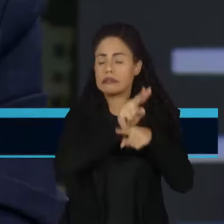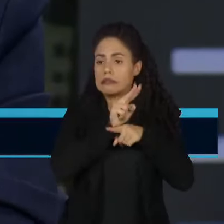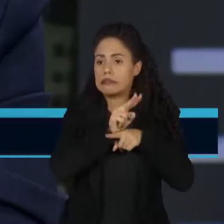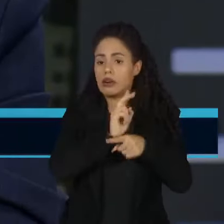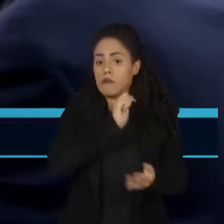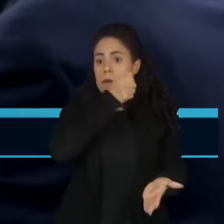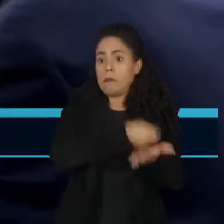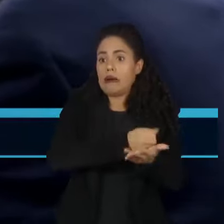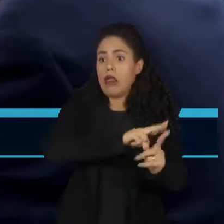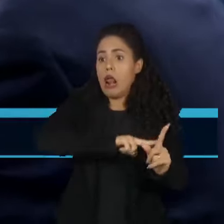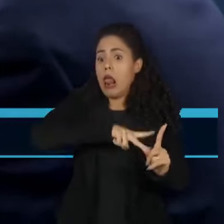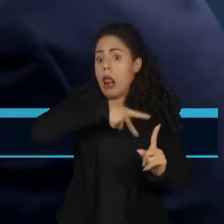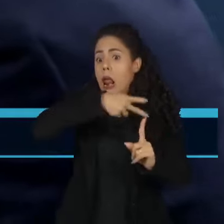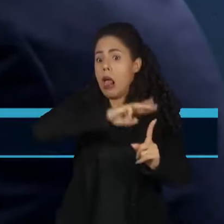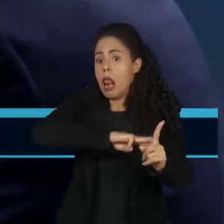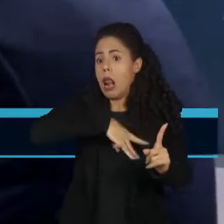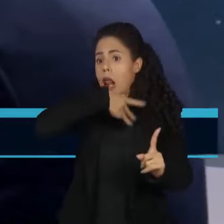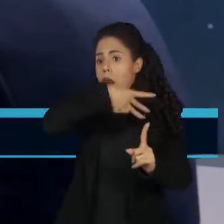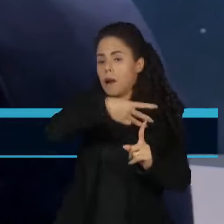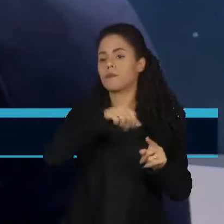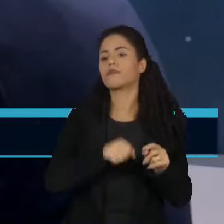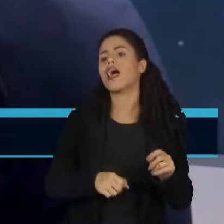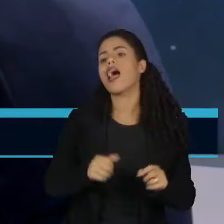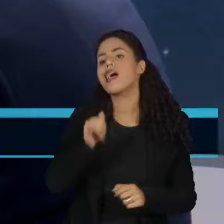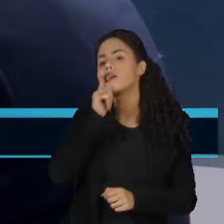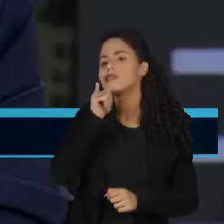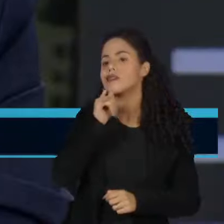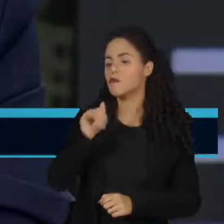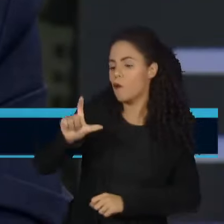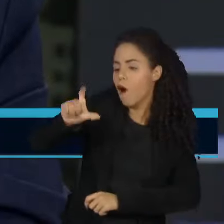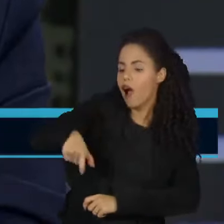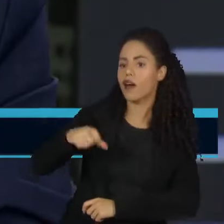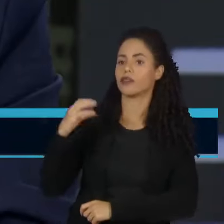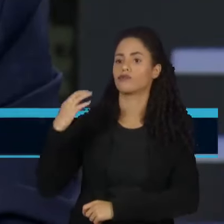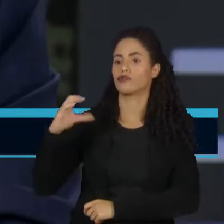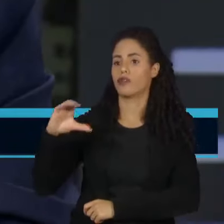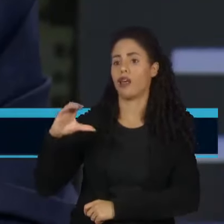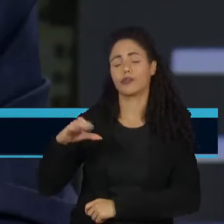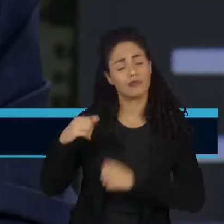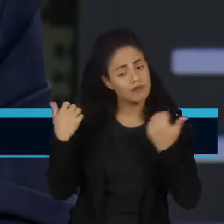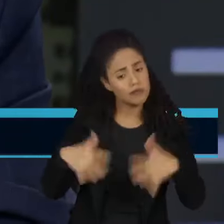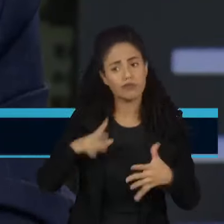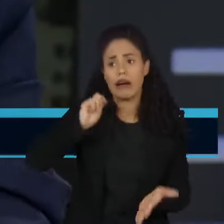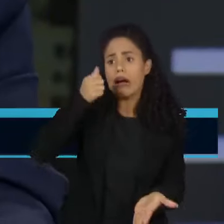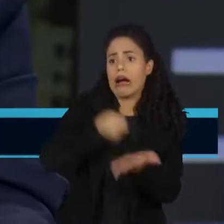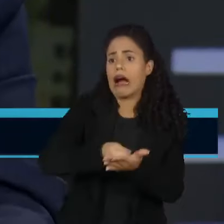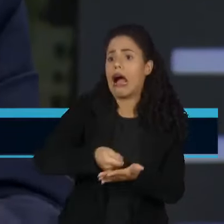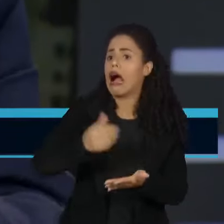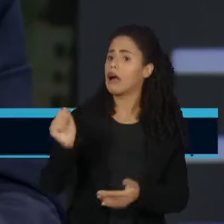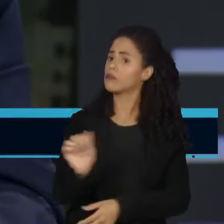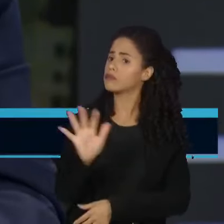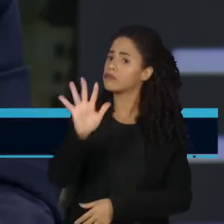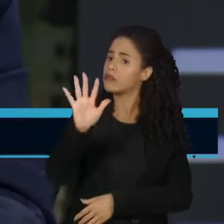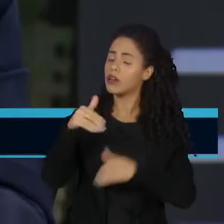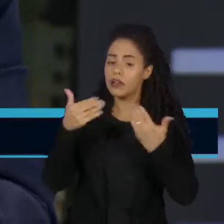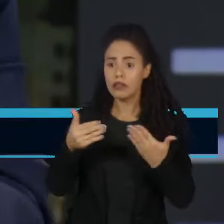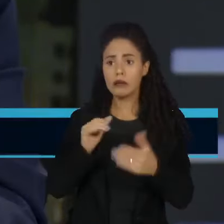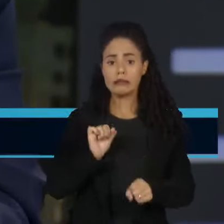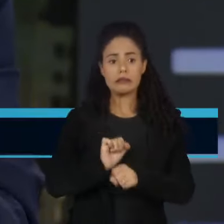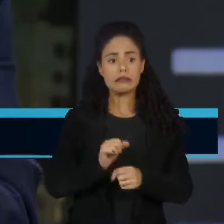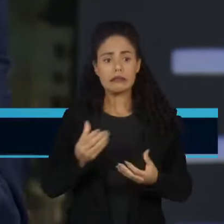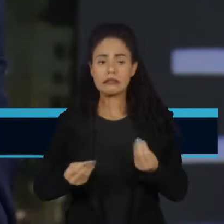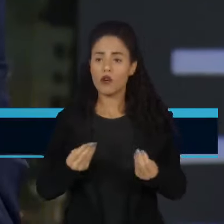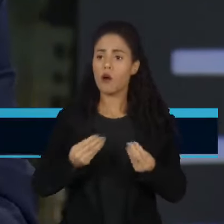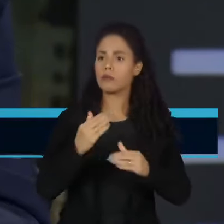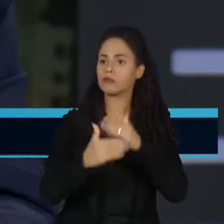pagar. Vai pegar uma taxa de juros altíssima, inclusive do cartão de crédito, que nem o AJ consegue cobrar o que o cartão de crédito cobra. E isso atrava os